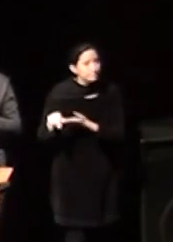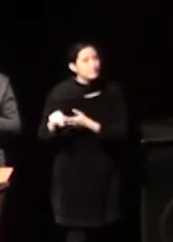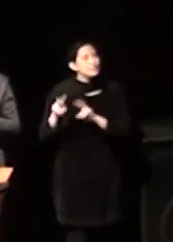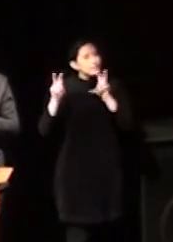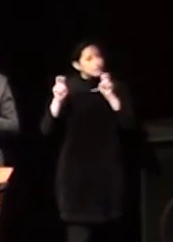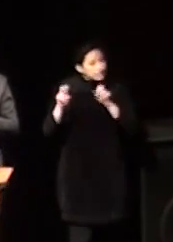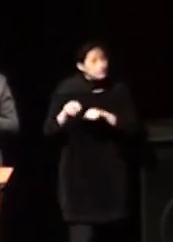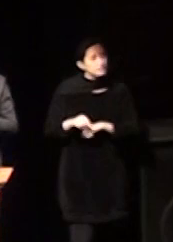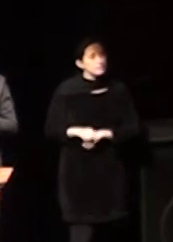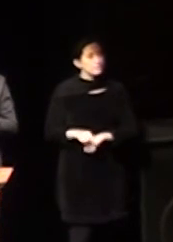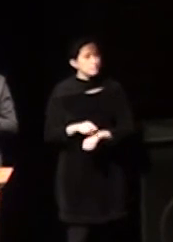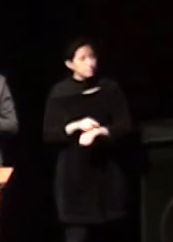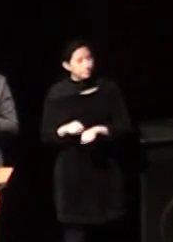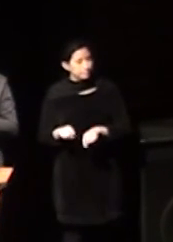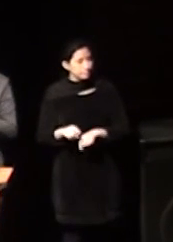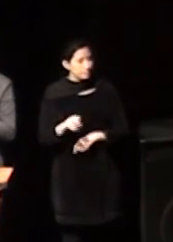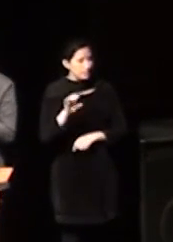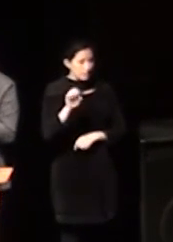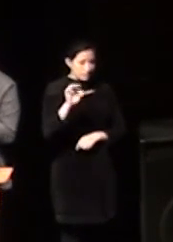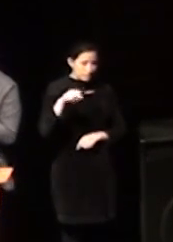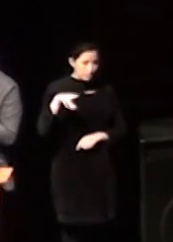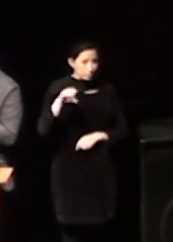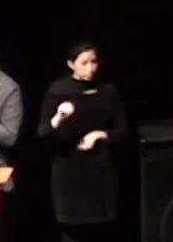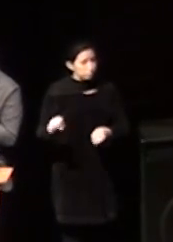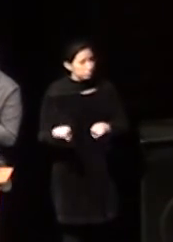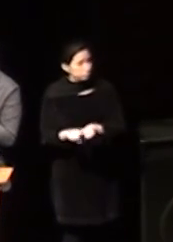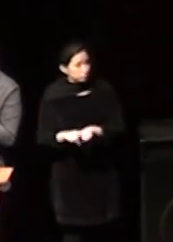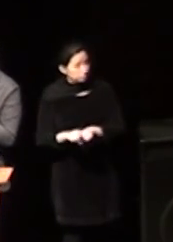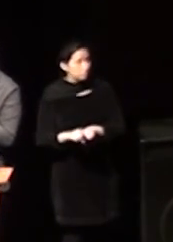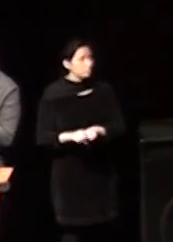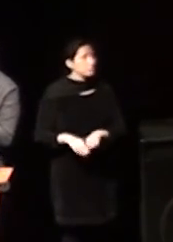Questões Étnico-Raciais na Educação Infantil, e receberá o prêmio pelas